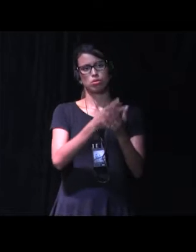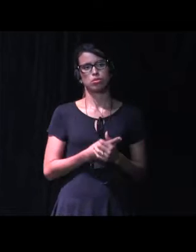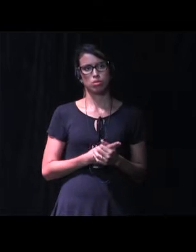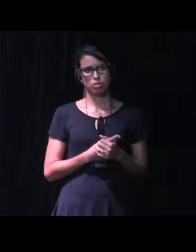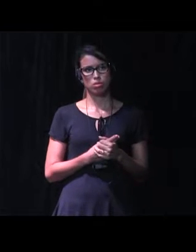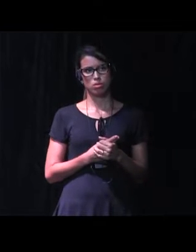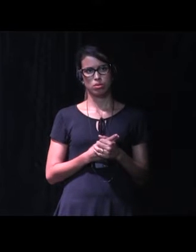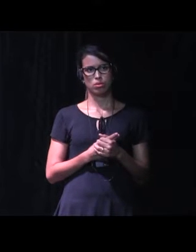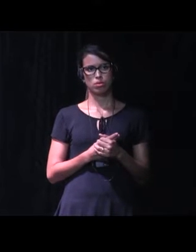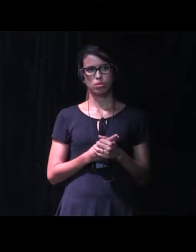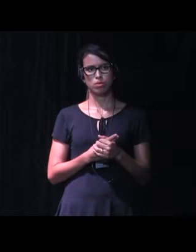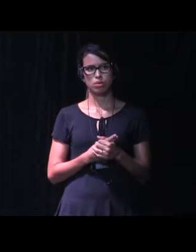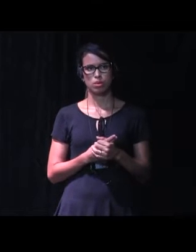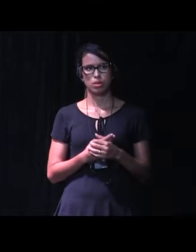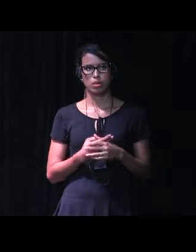América Latina,